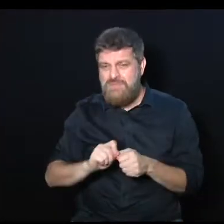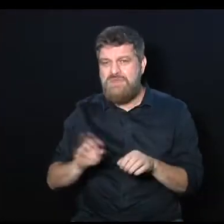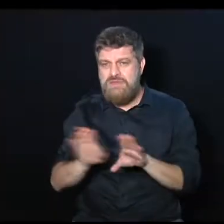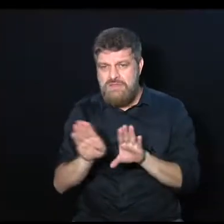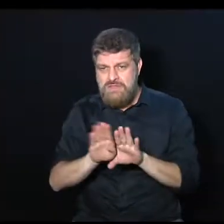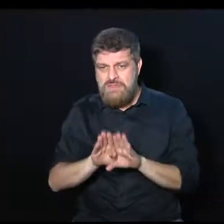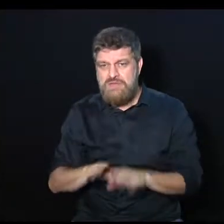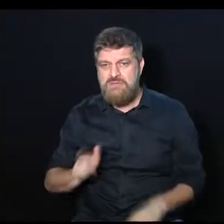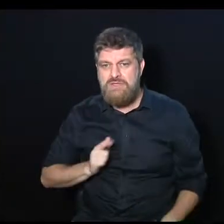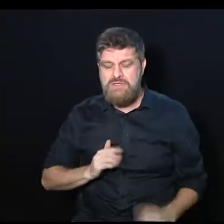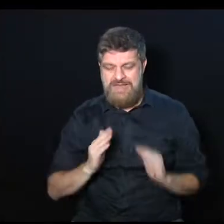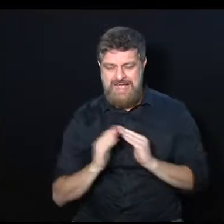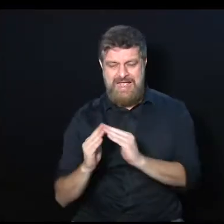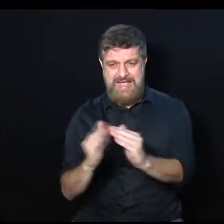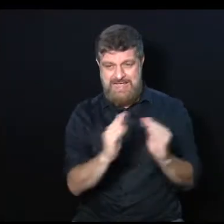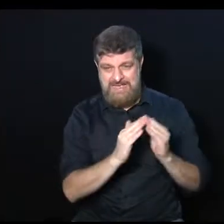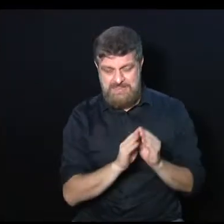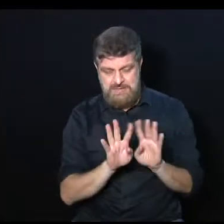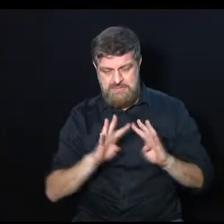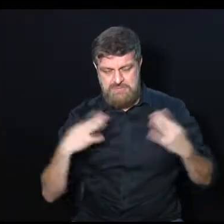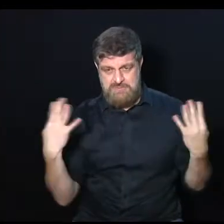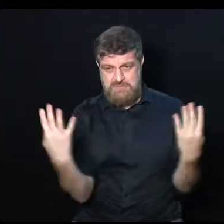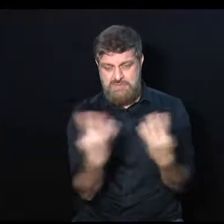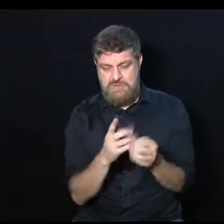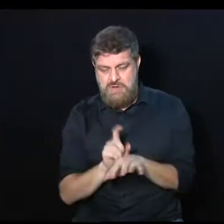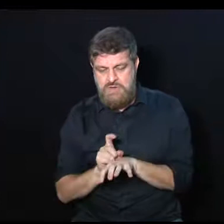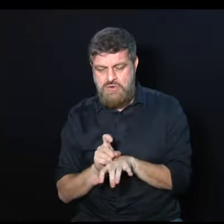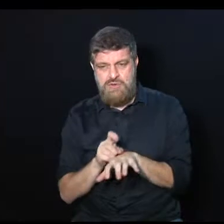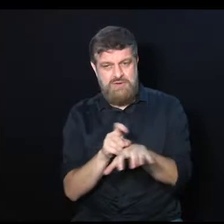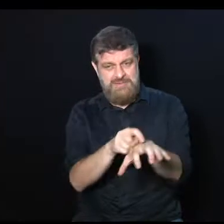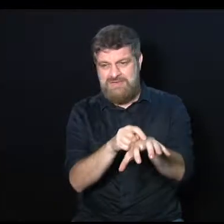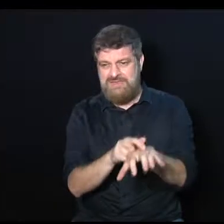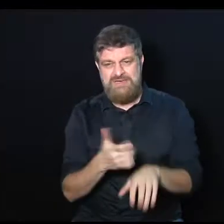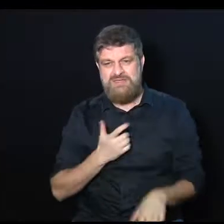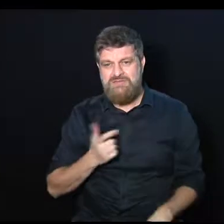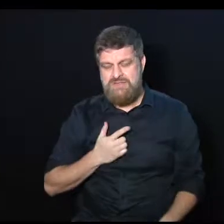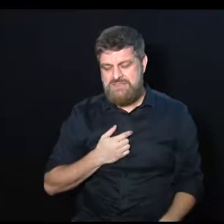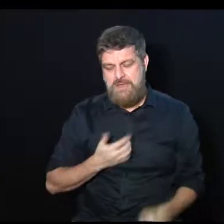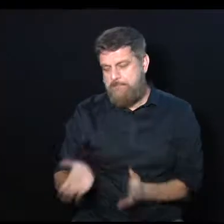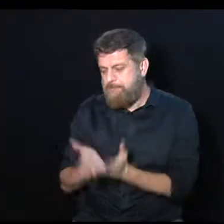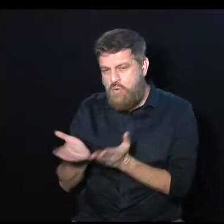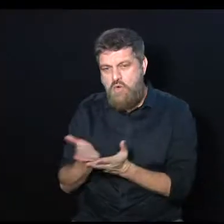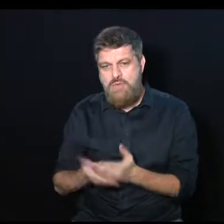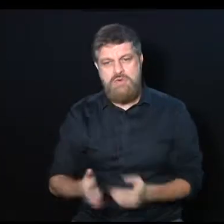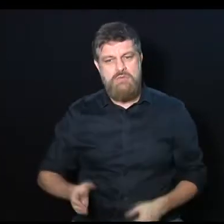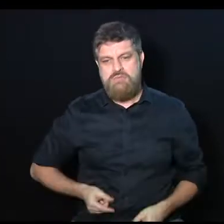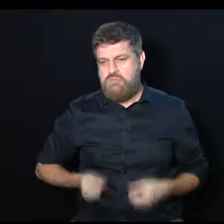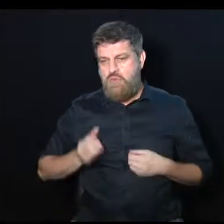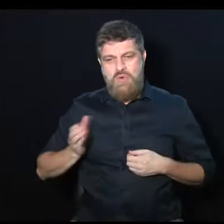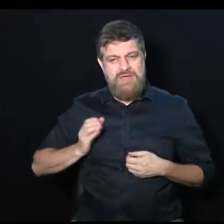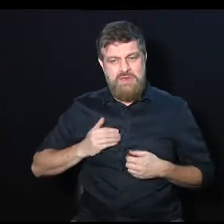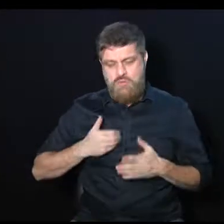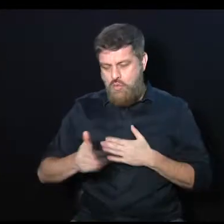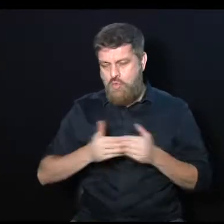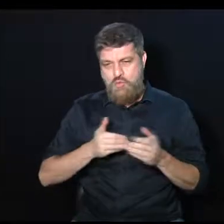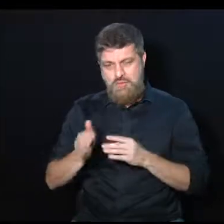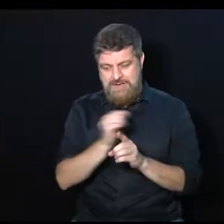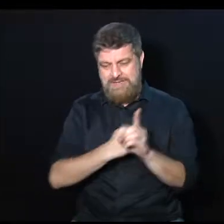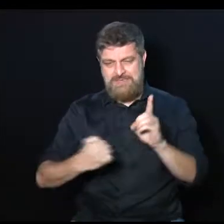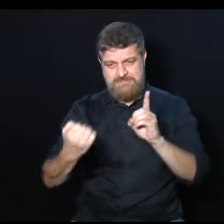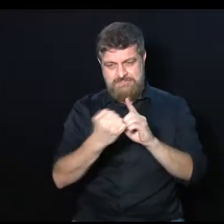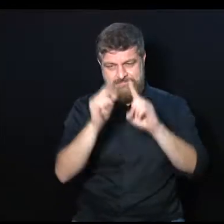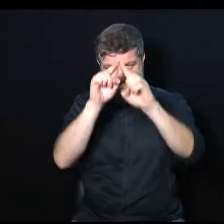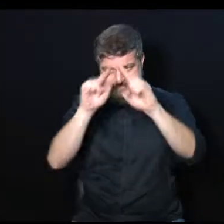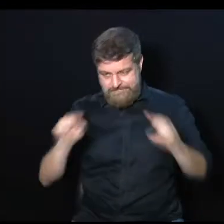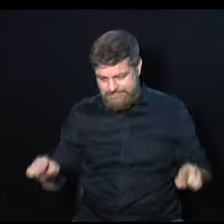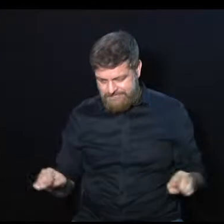próprios condomínios. O escorpião é um animal que ele não respeita a crédito social, ele atinge todos os níveis sociais, desde os mais